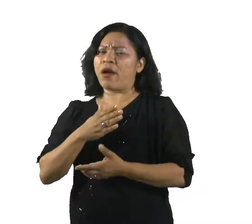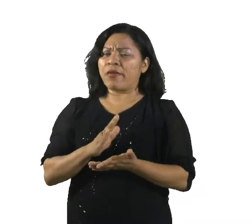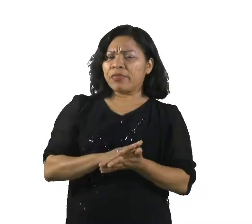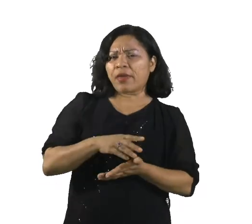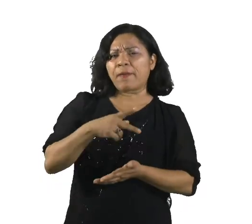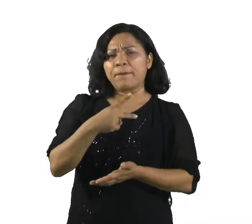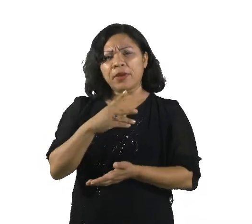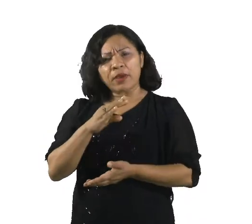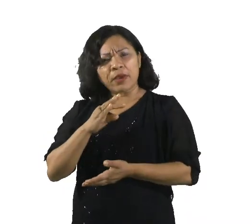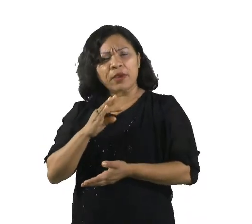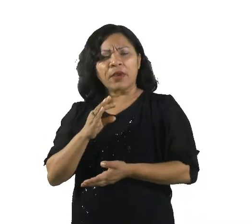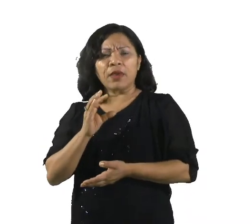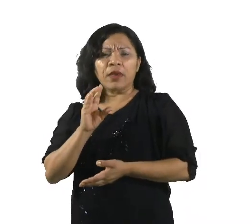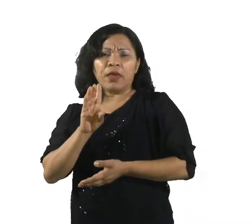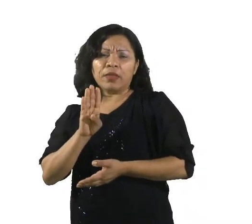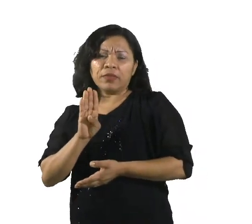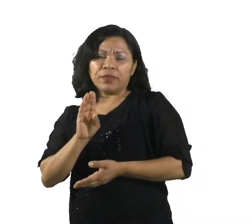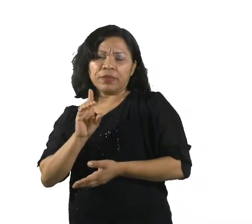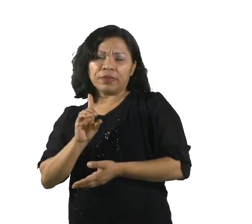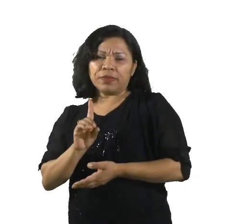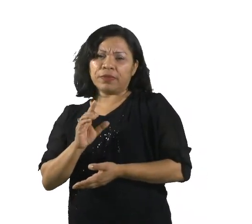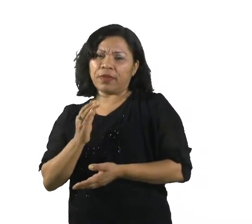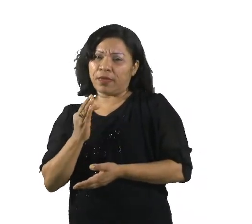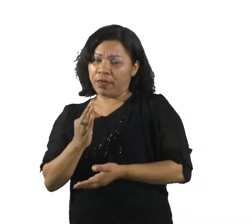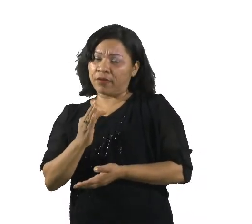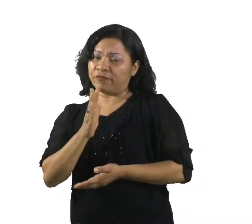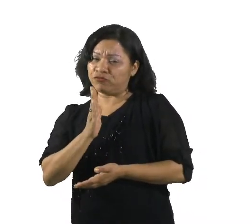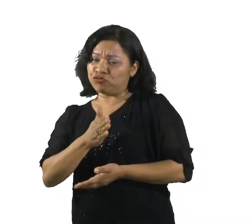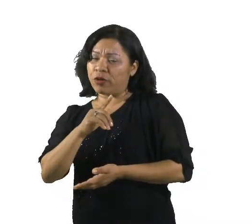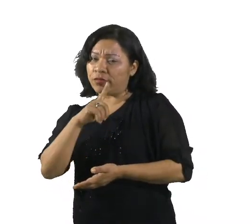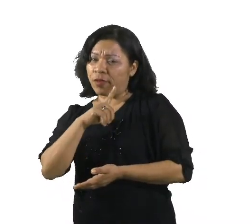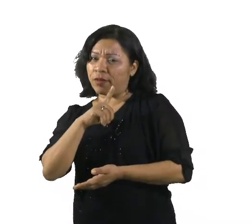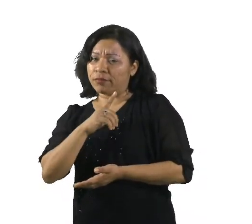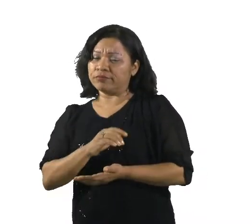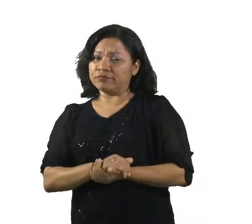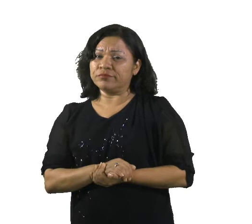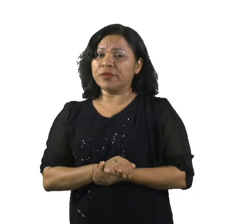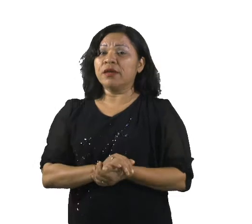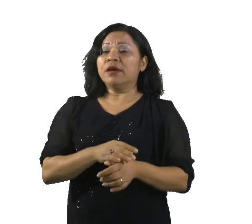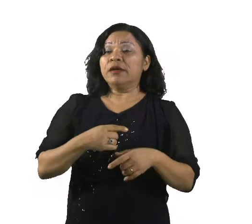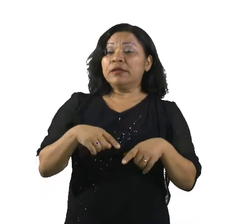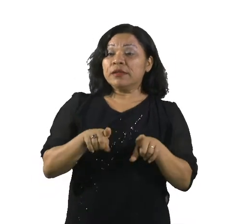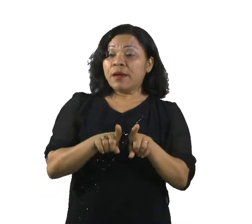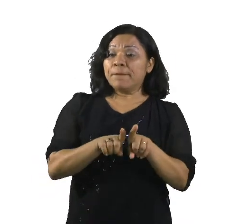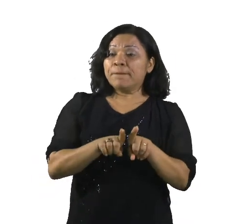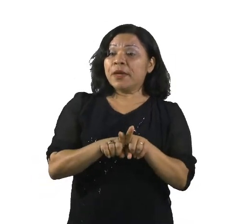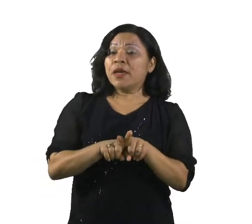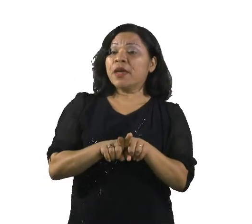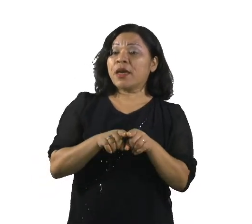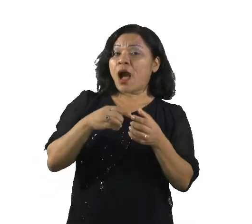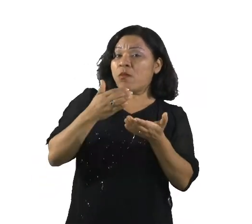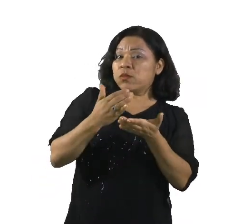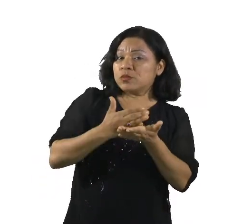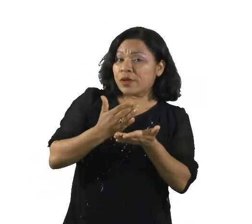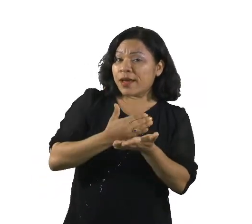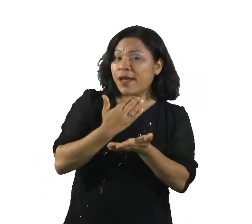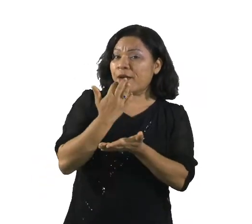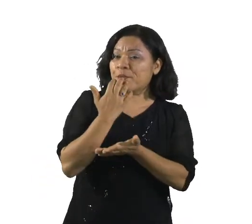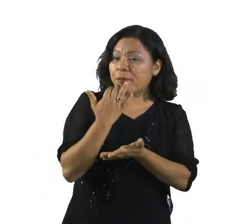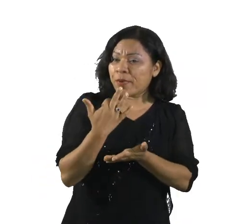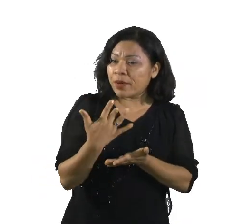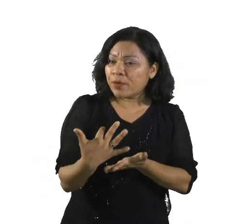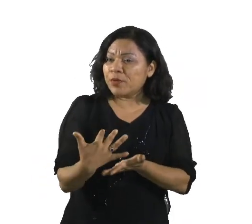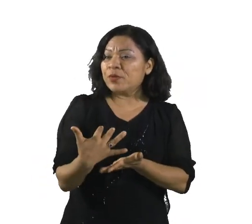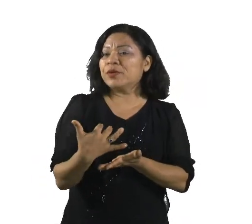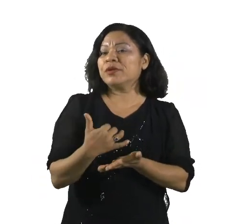internet, vocês vão encontrar essa primeira capa aí que está em preto e branco. Essa outra capa mais colorida, que você tem um personagem,